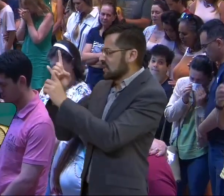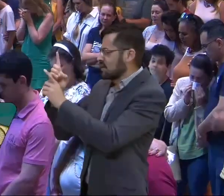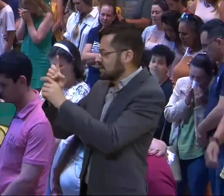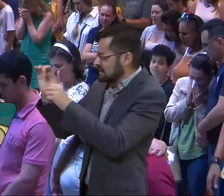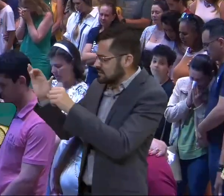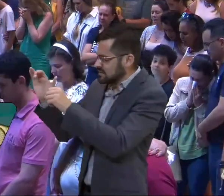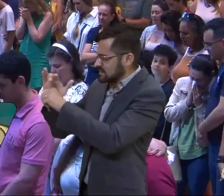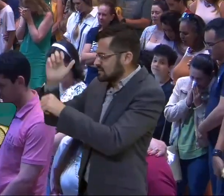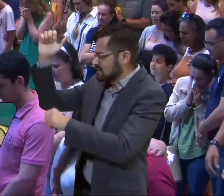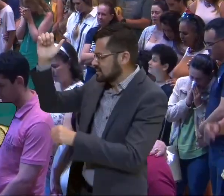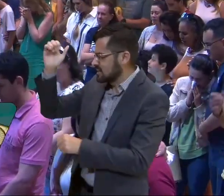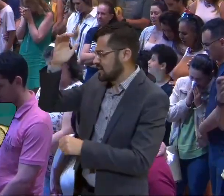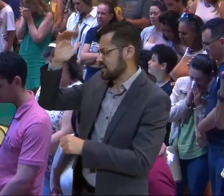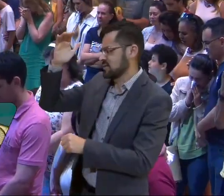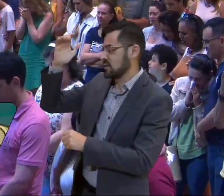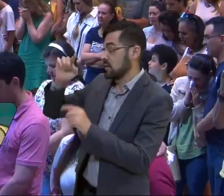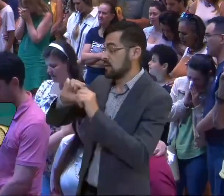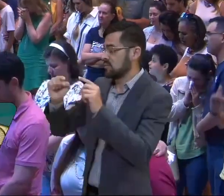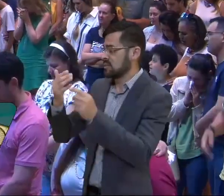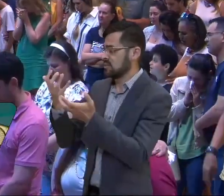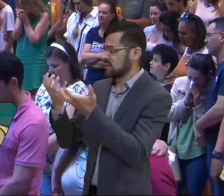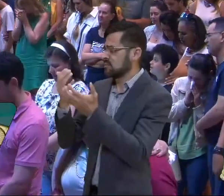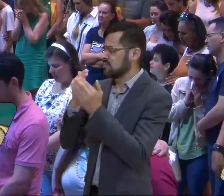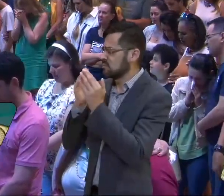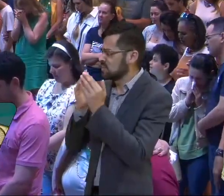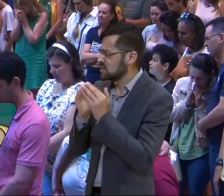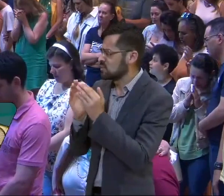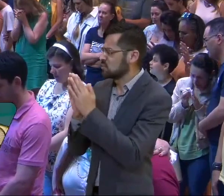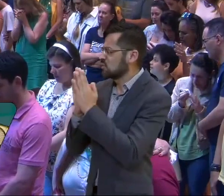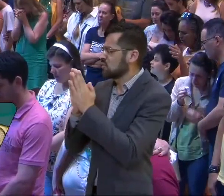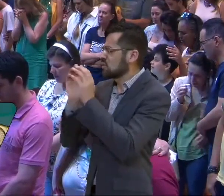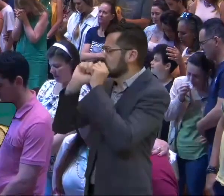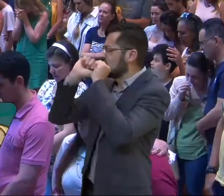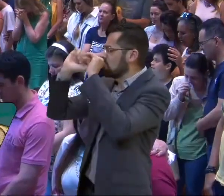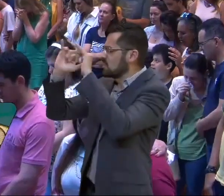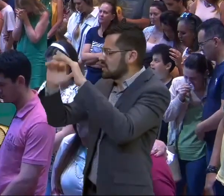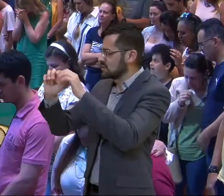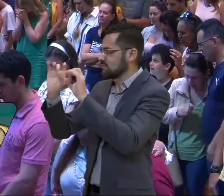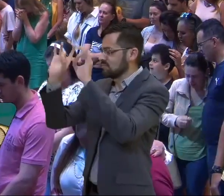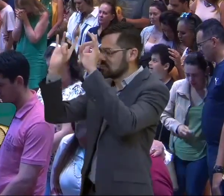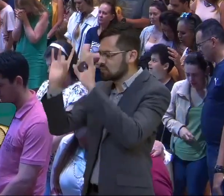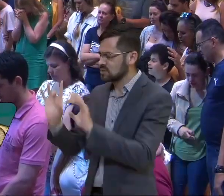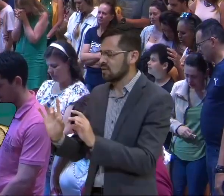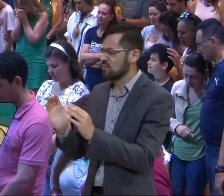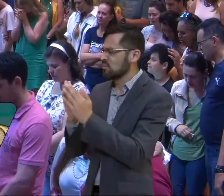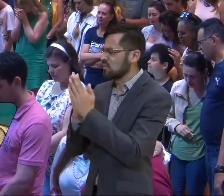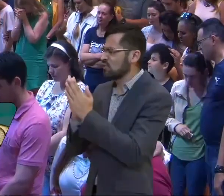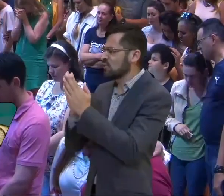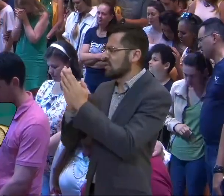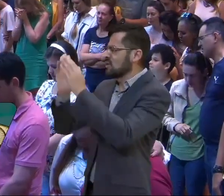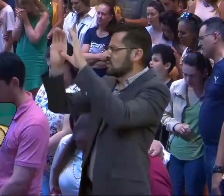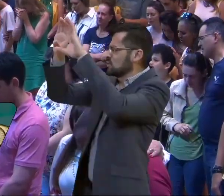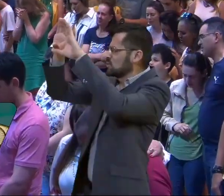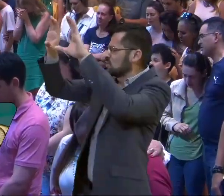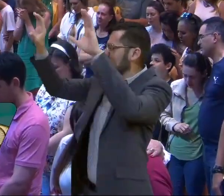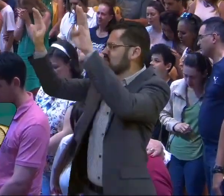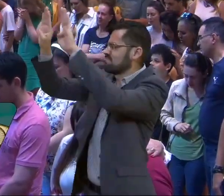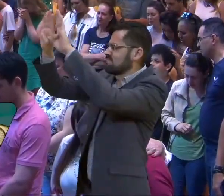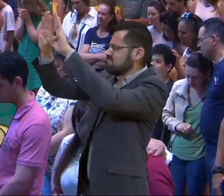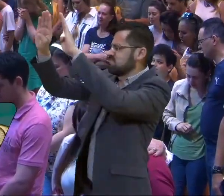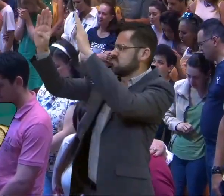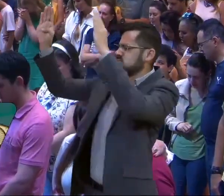graça. Mas agora eu quero te pedir uma bênção especial. Abre as janelas dos céus